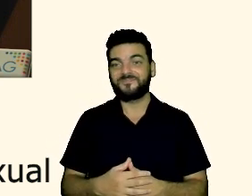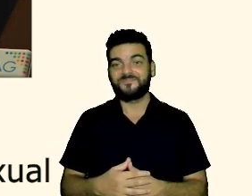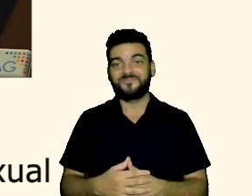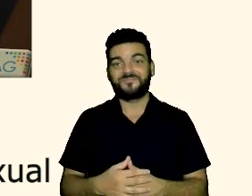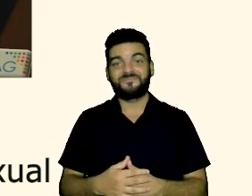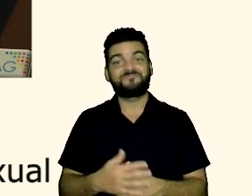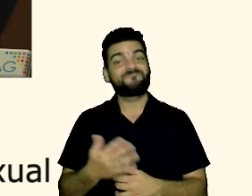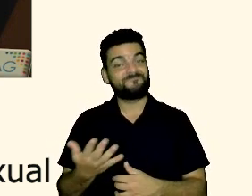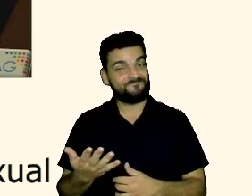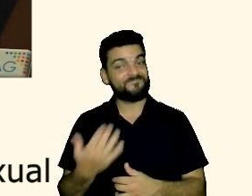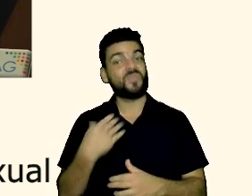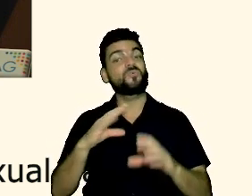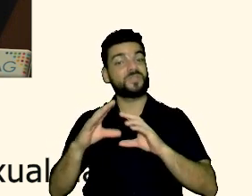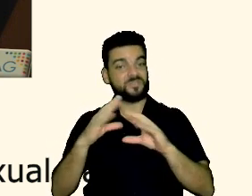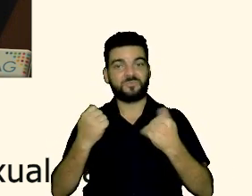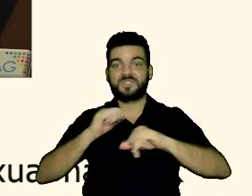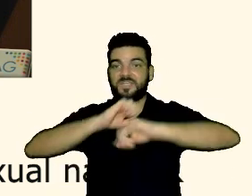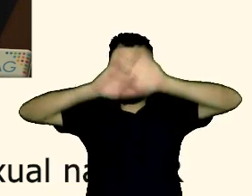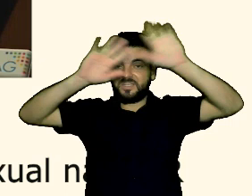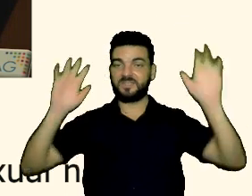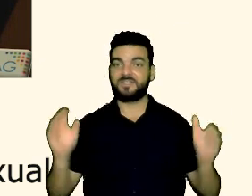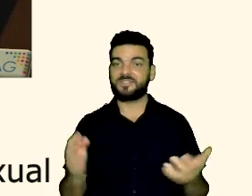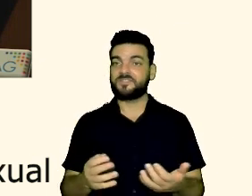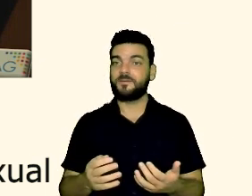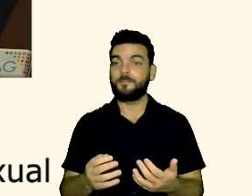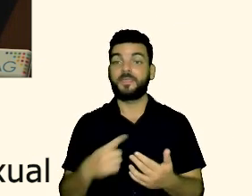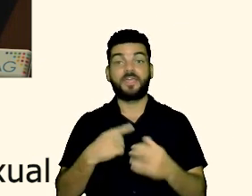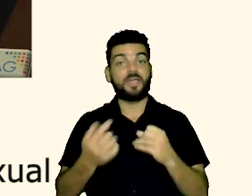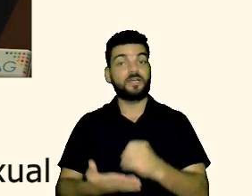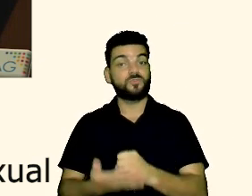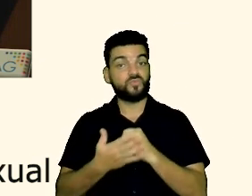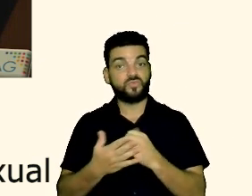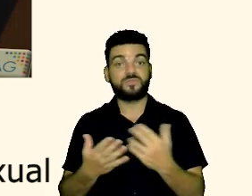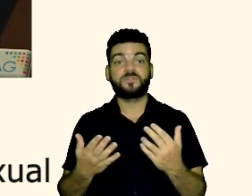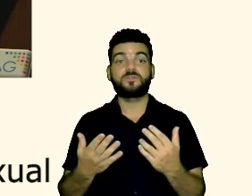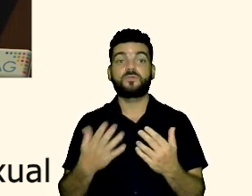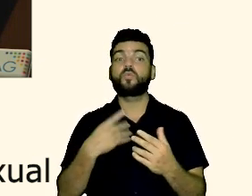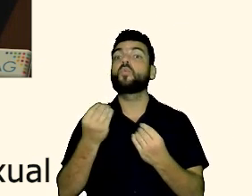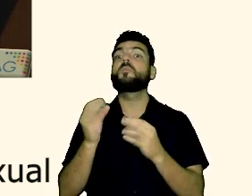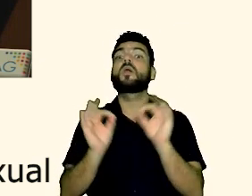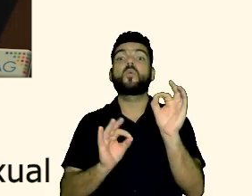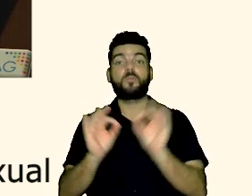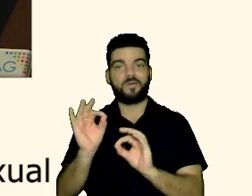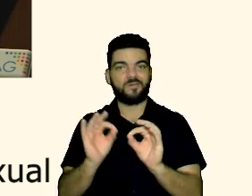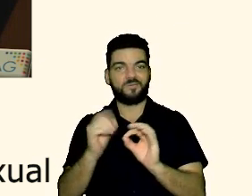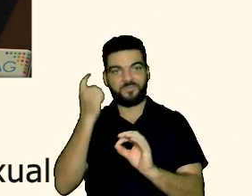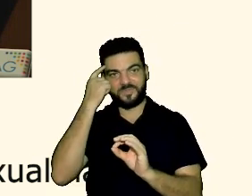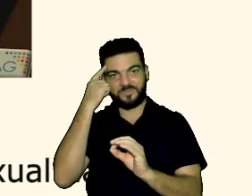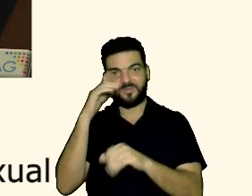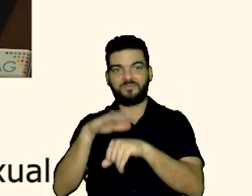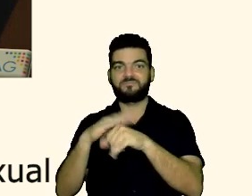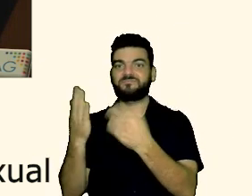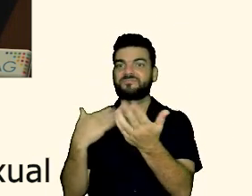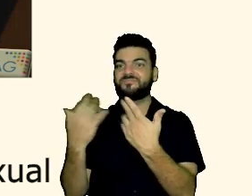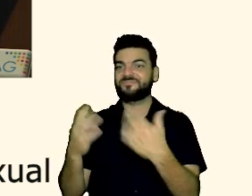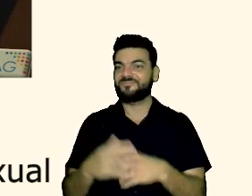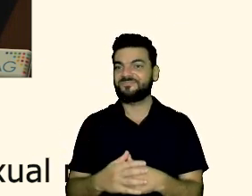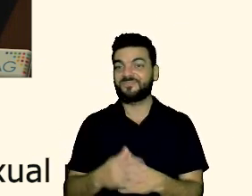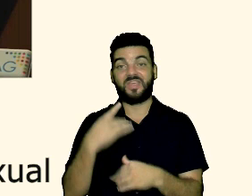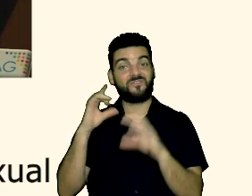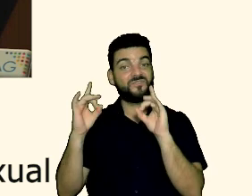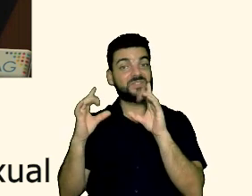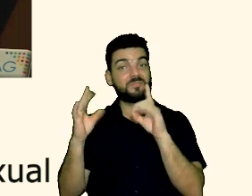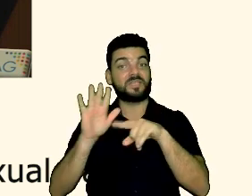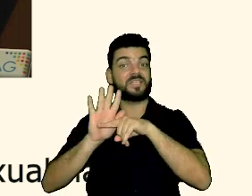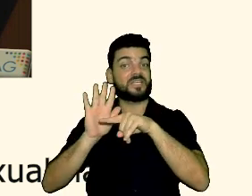ajudar na organização dessa conversa, por exemplo, nos feedbacks negativos, onde eu levo o fato, onde eu